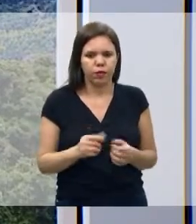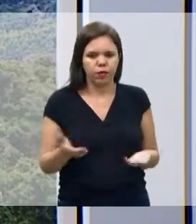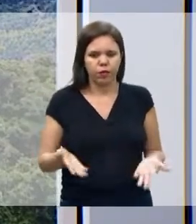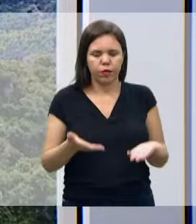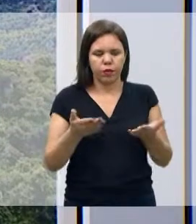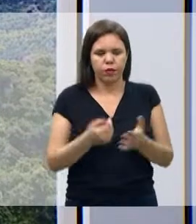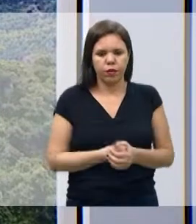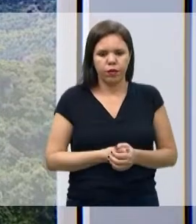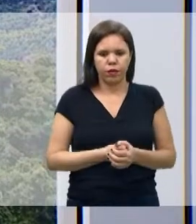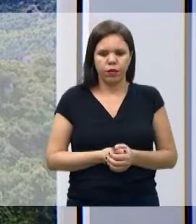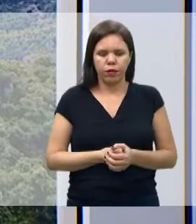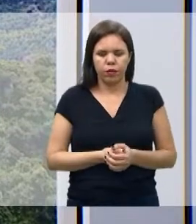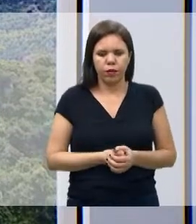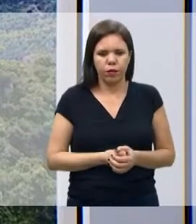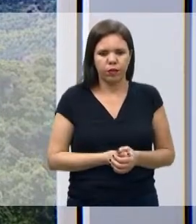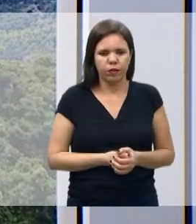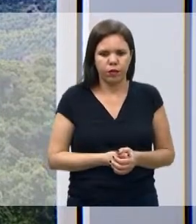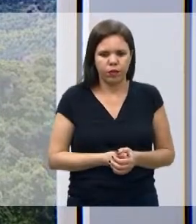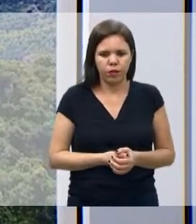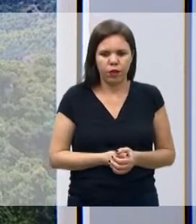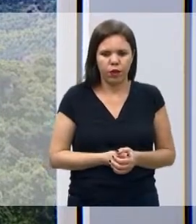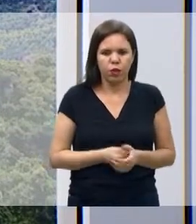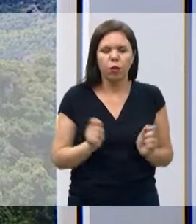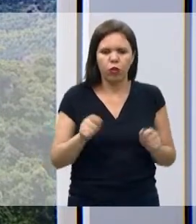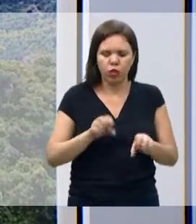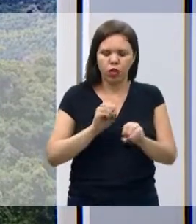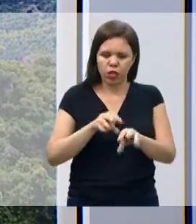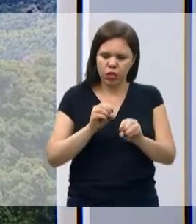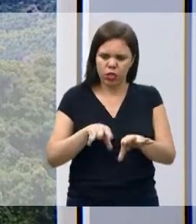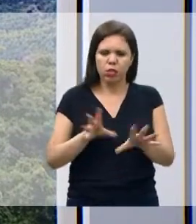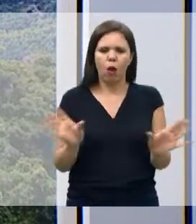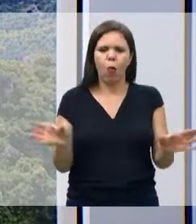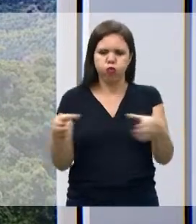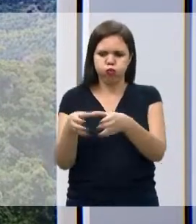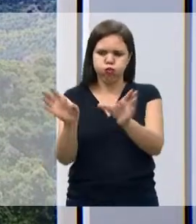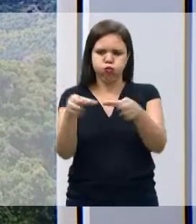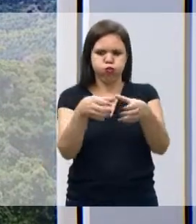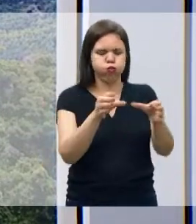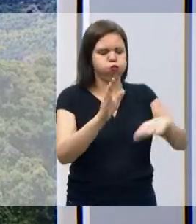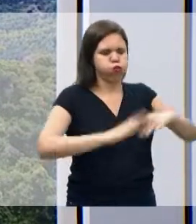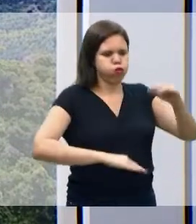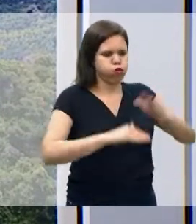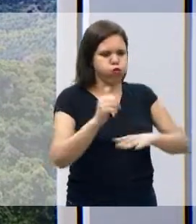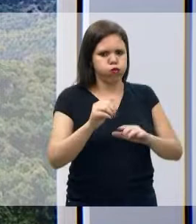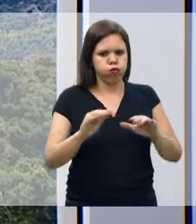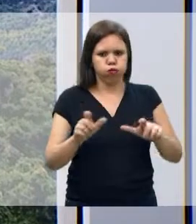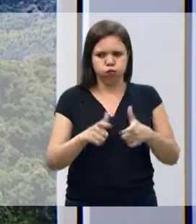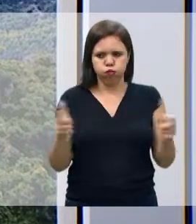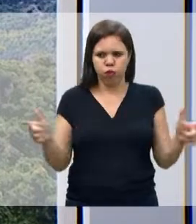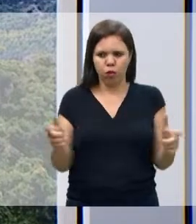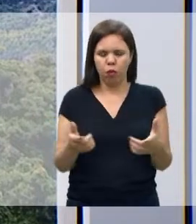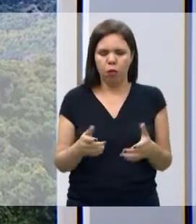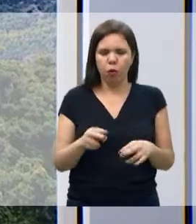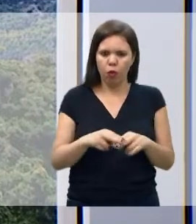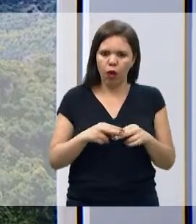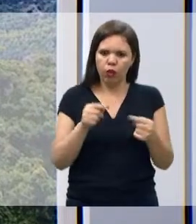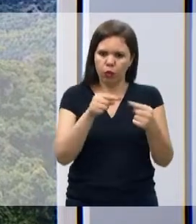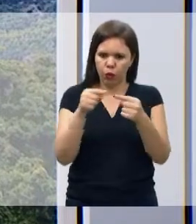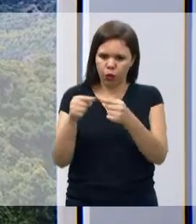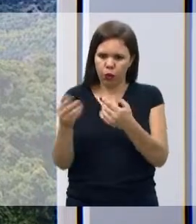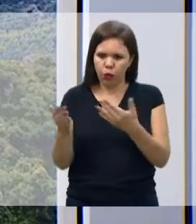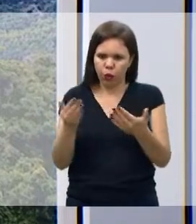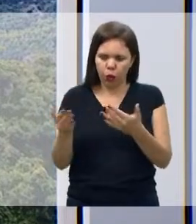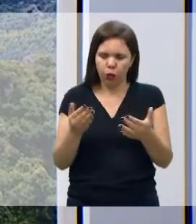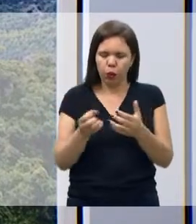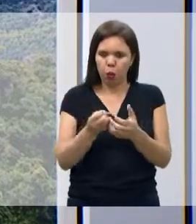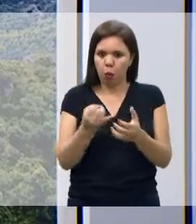um conjunto muito grande de profissionais já visando esse aumento da população idosa, né?